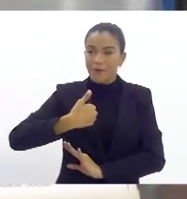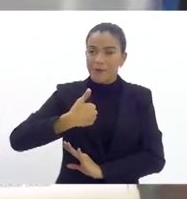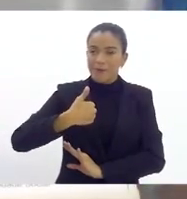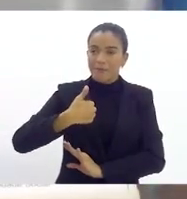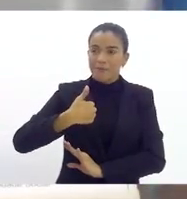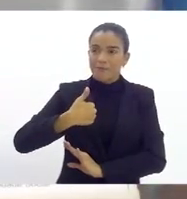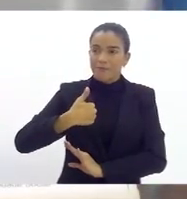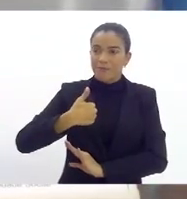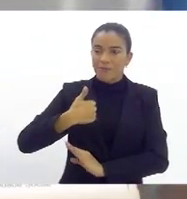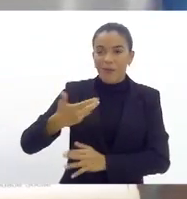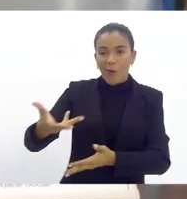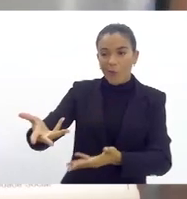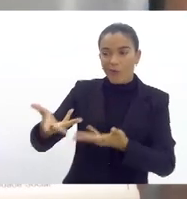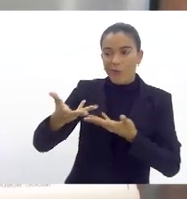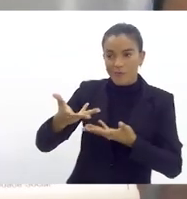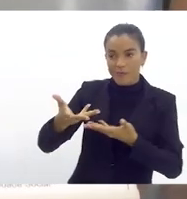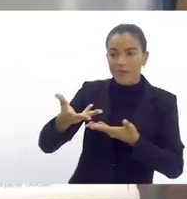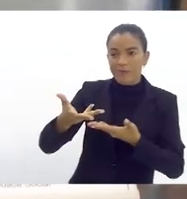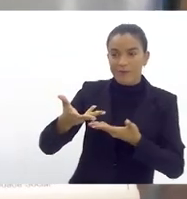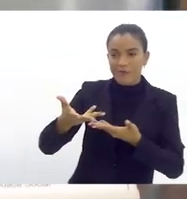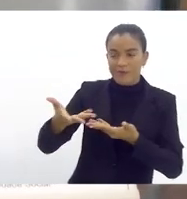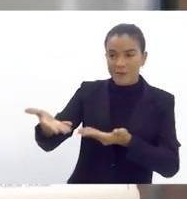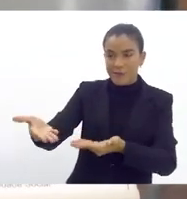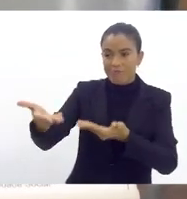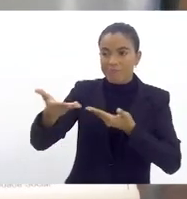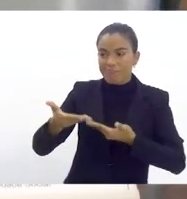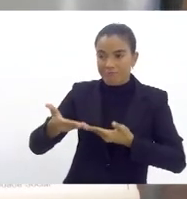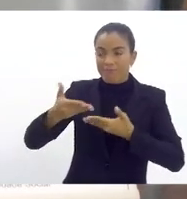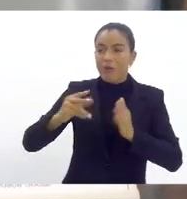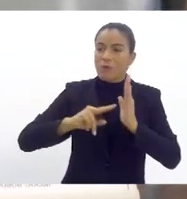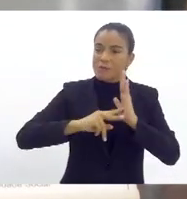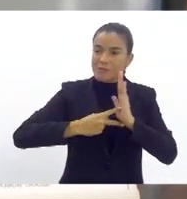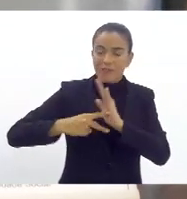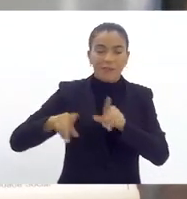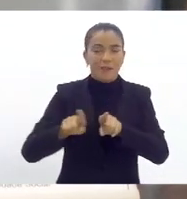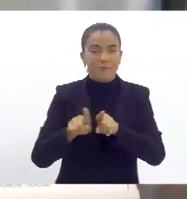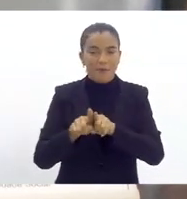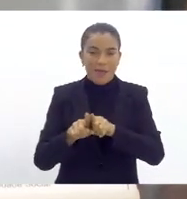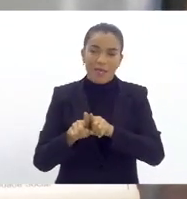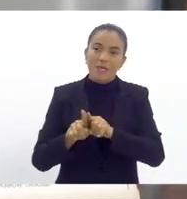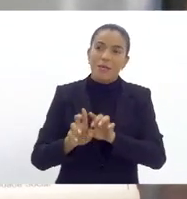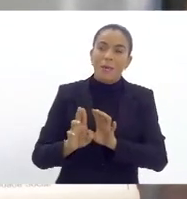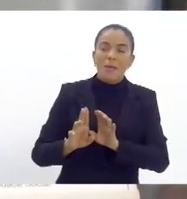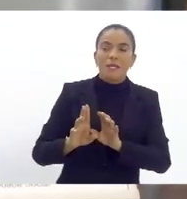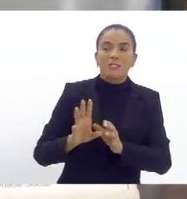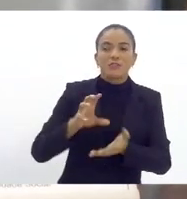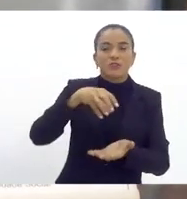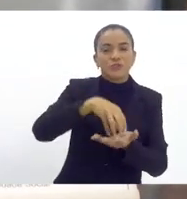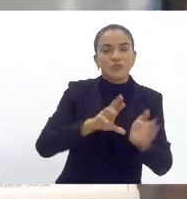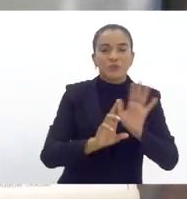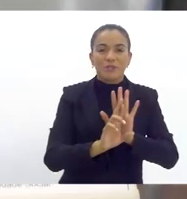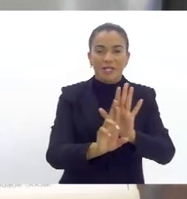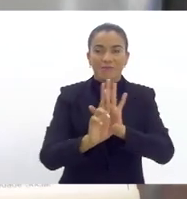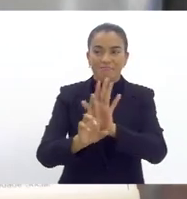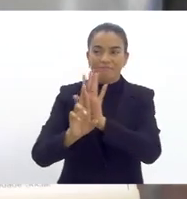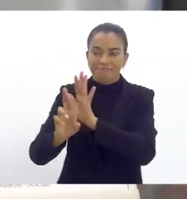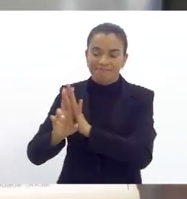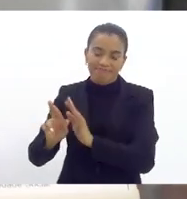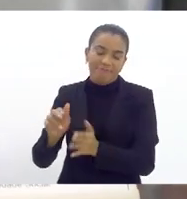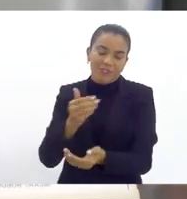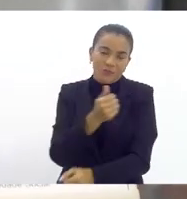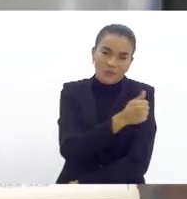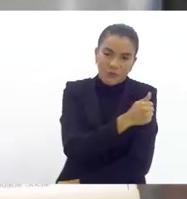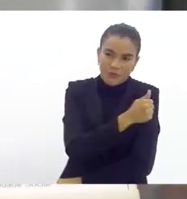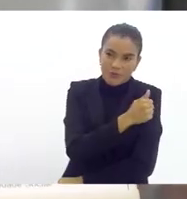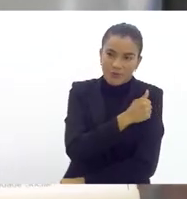o convite ao sindicatos e as entidades estudantes para que apresentem enfim diante